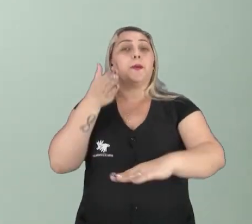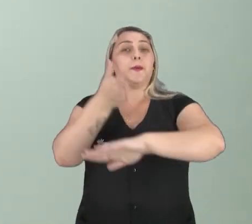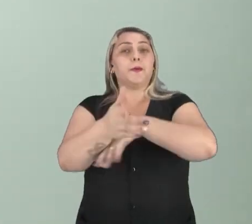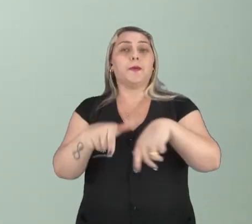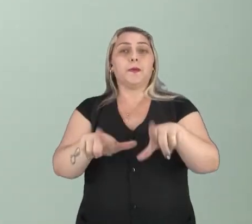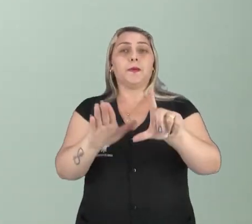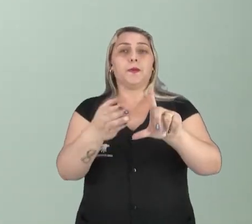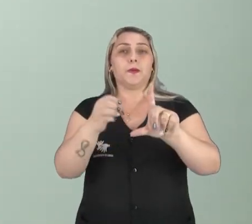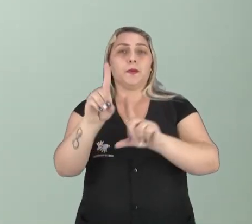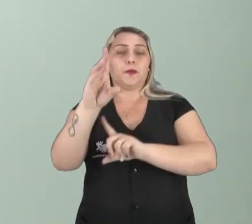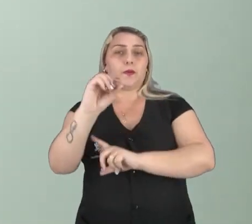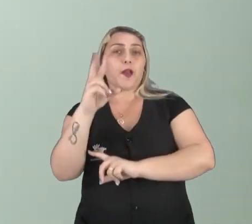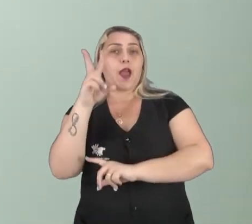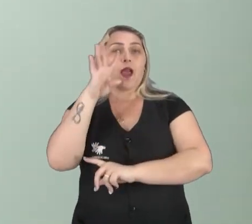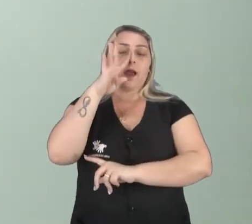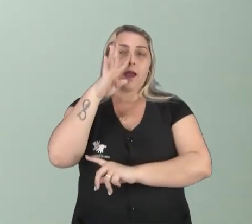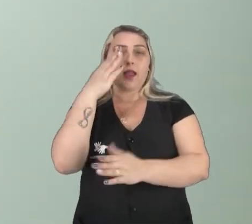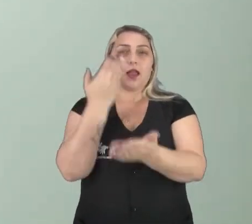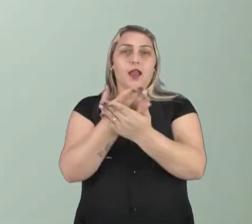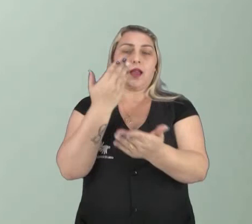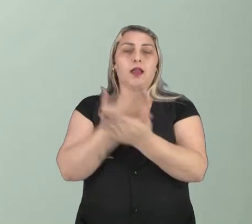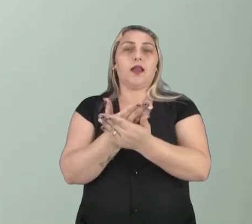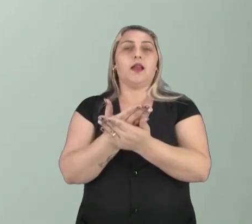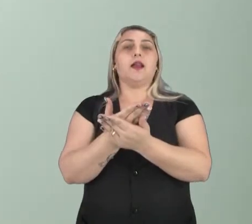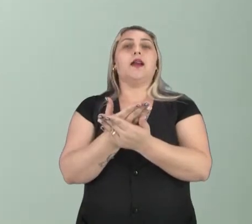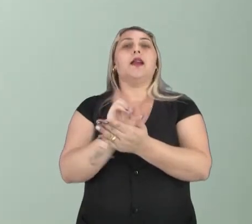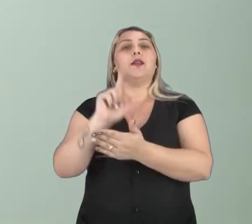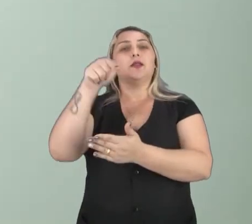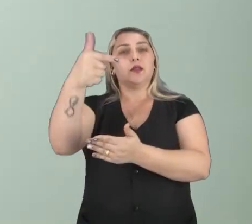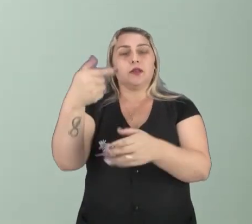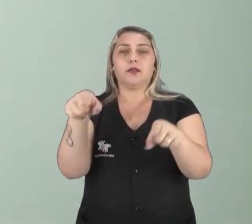Acessem a plataforma, revejam essa aula, revejam as